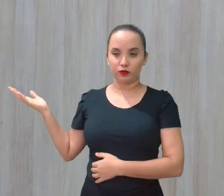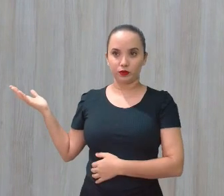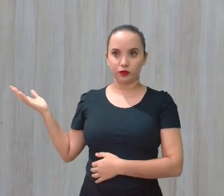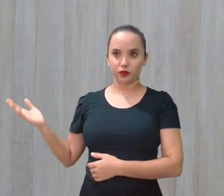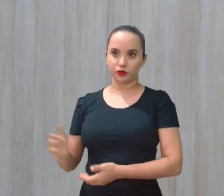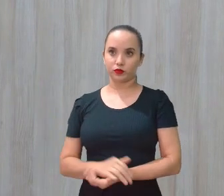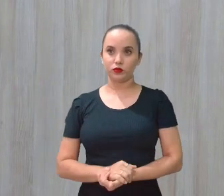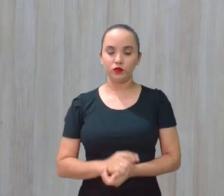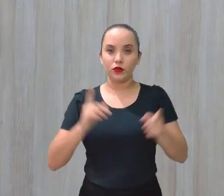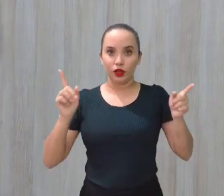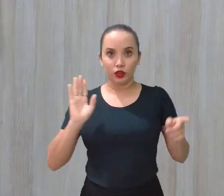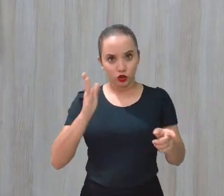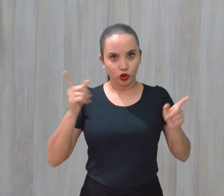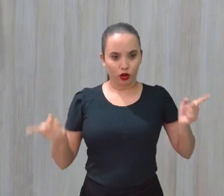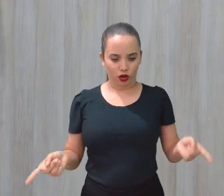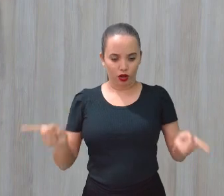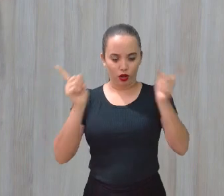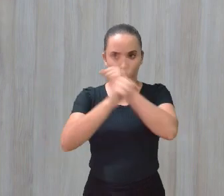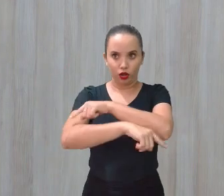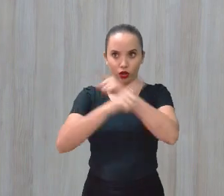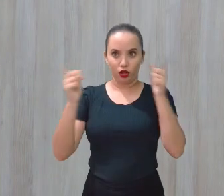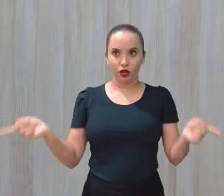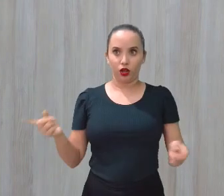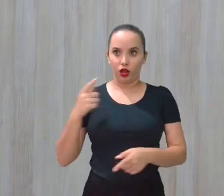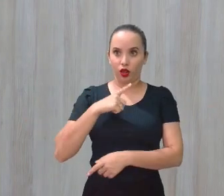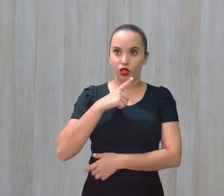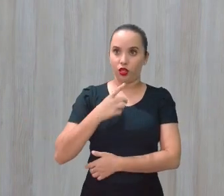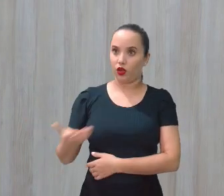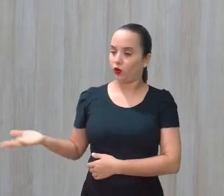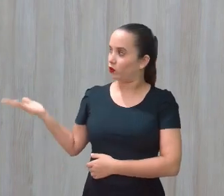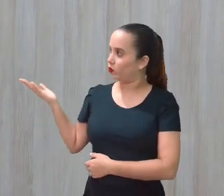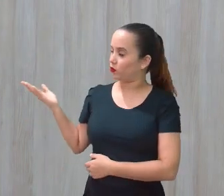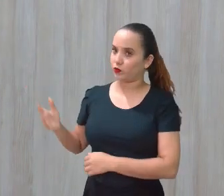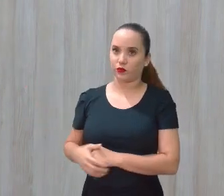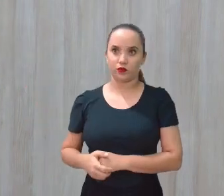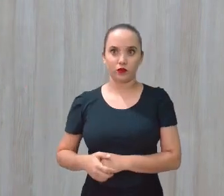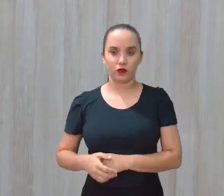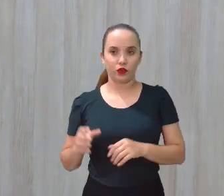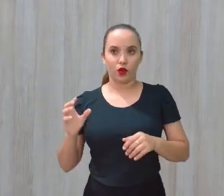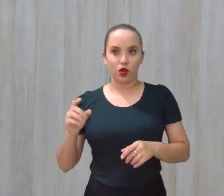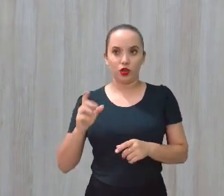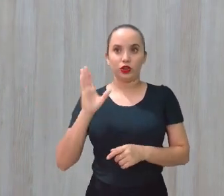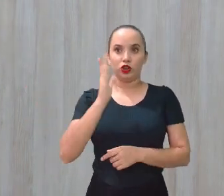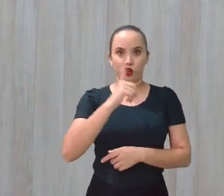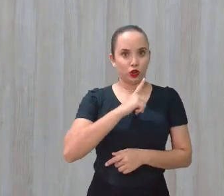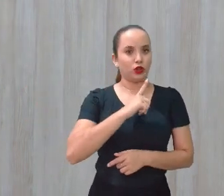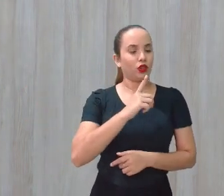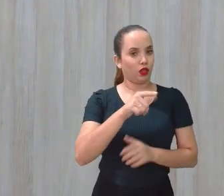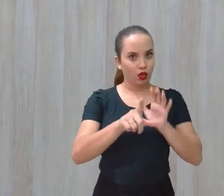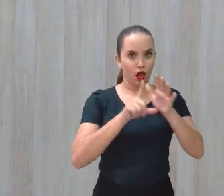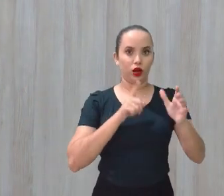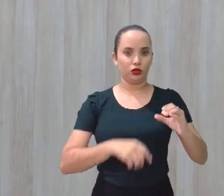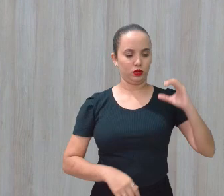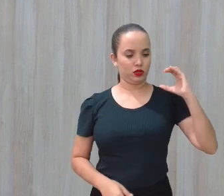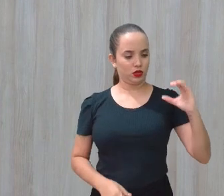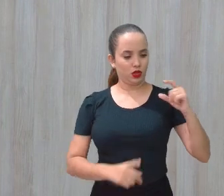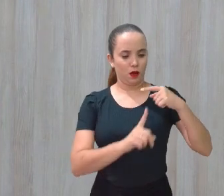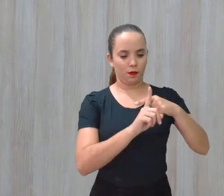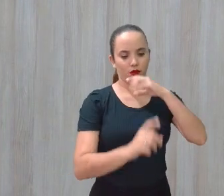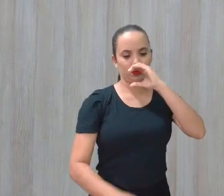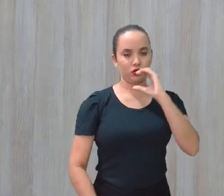um para o outro lado, a gente vai ter isso daqui, né? Ou seja, a gente vai ficar do lado de cá, eu já tinha o C mais o